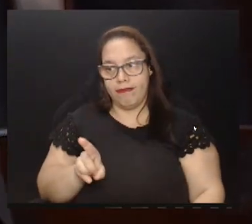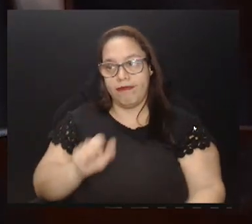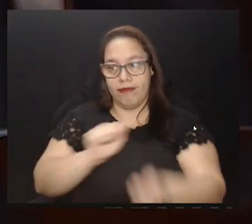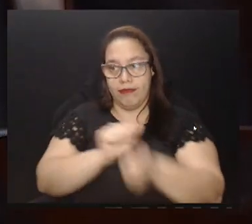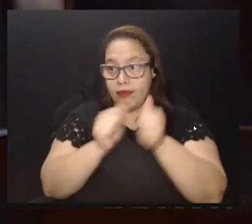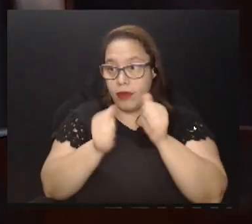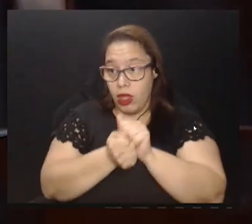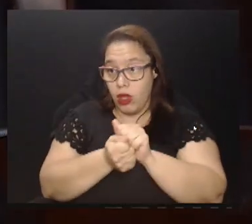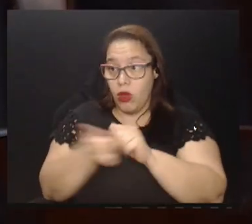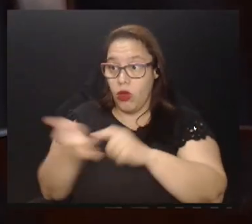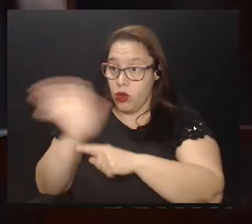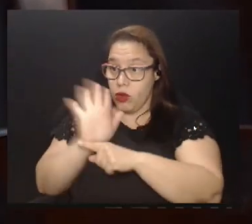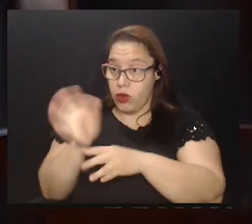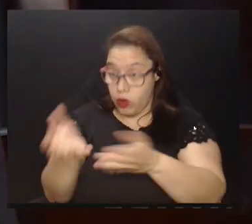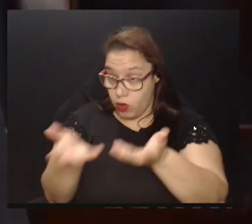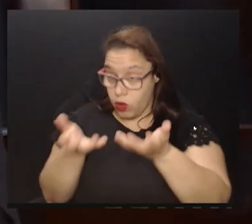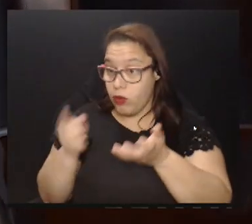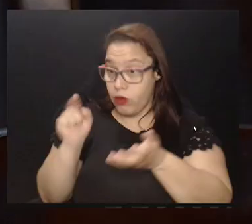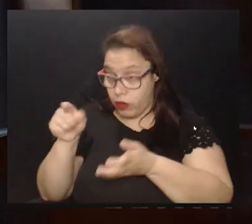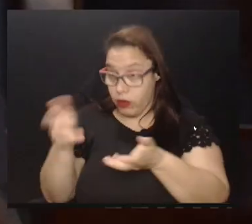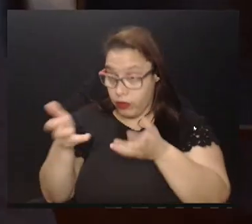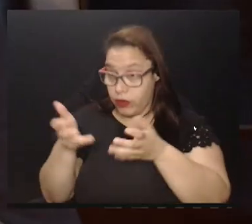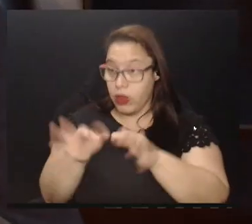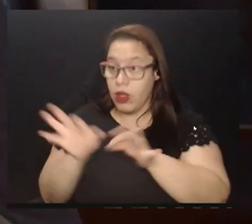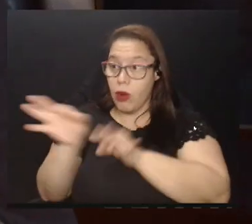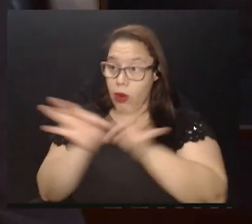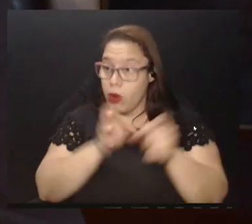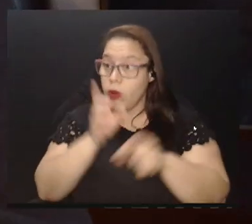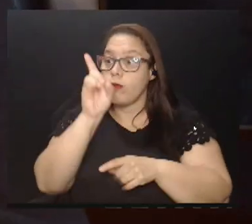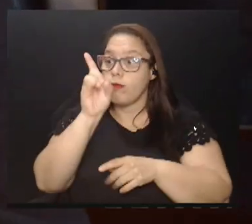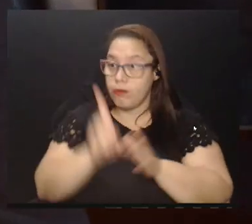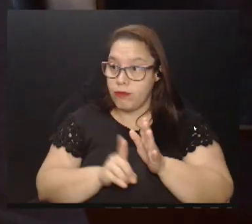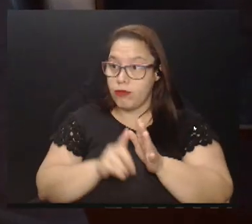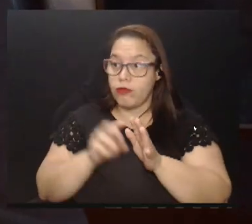né? Aí esse plano de direção e o roteiro você leva para